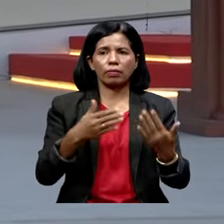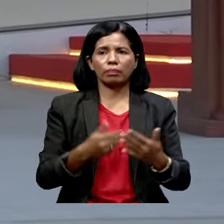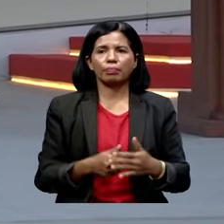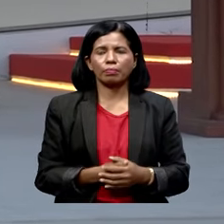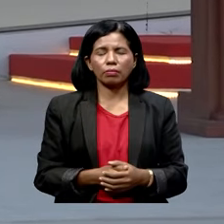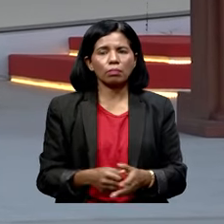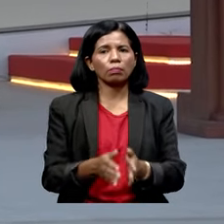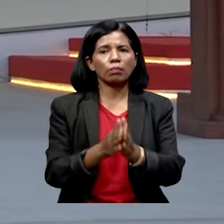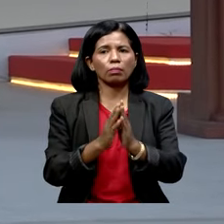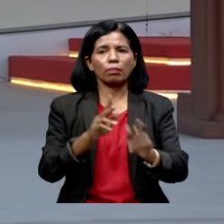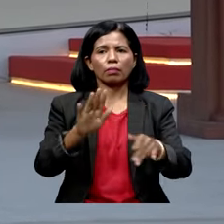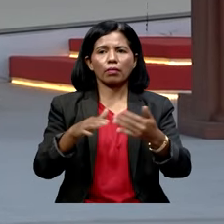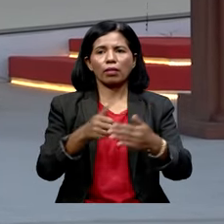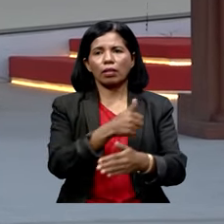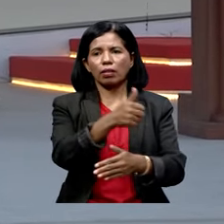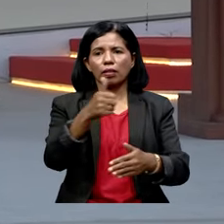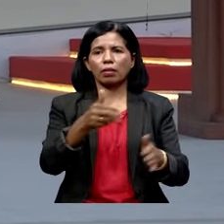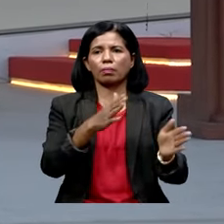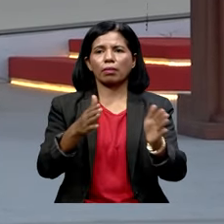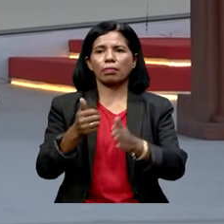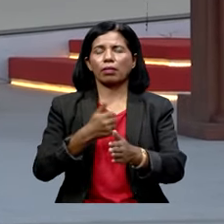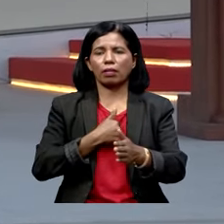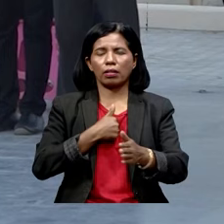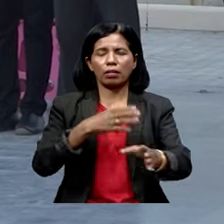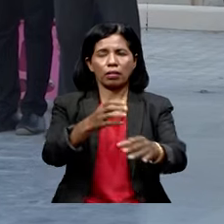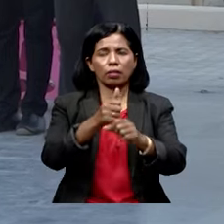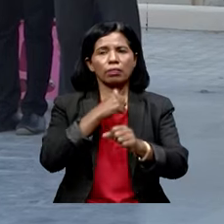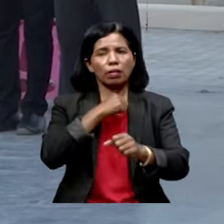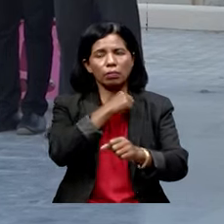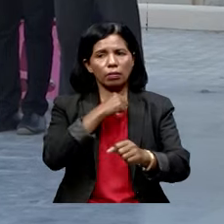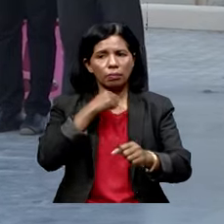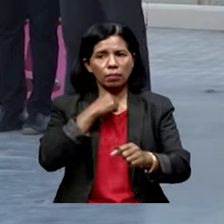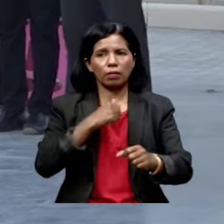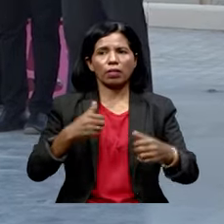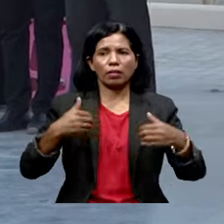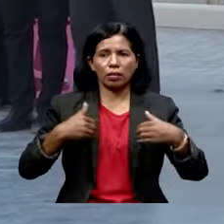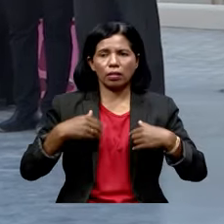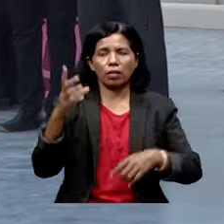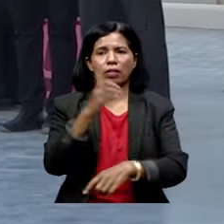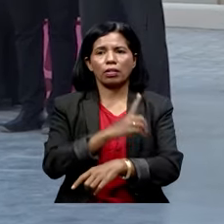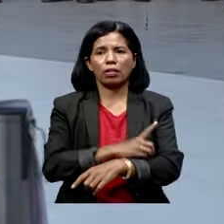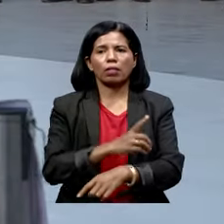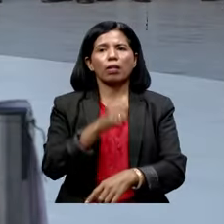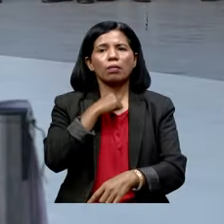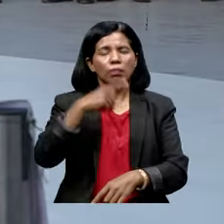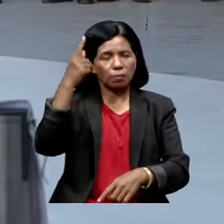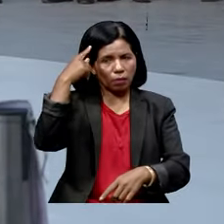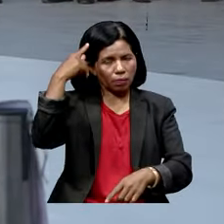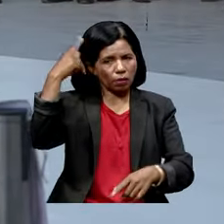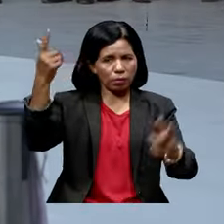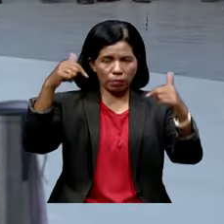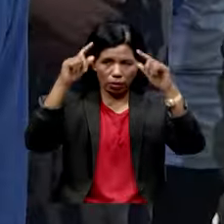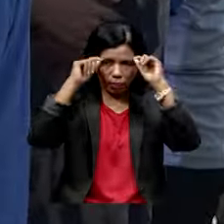usa basrani ida idek atau prepara ang hodisimo Santo Papa tamba falta de lorombalo Papa seto iha Timor